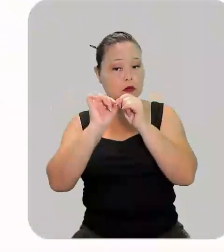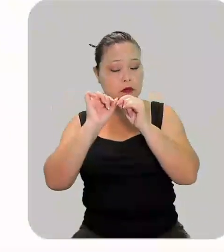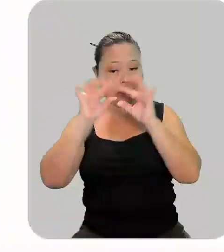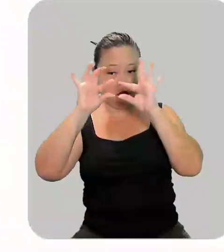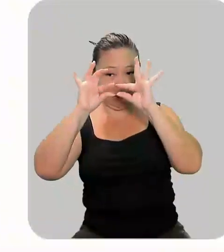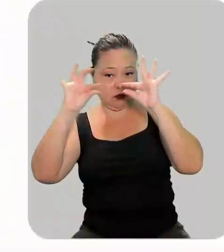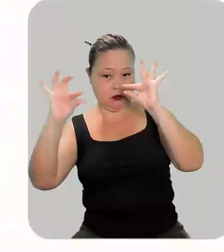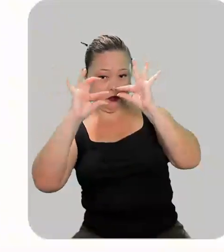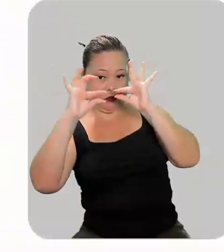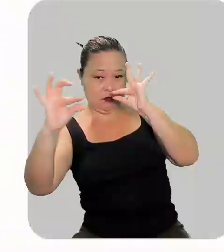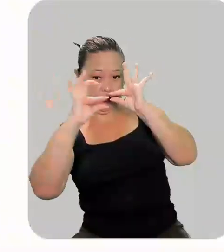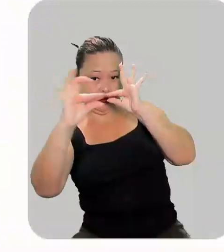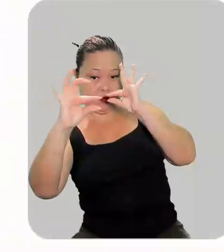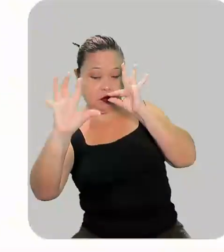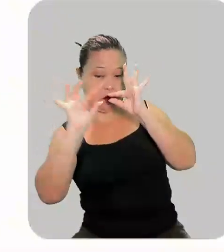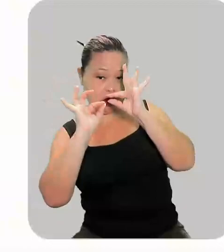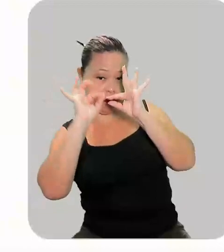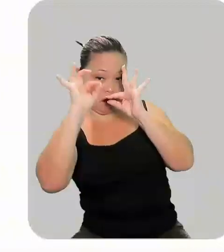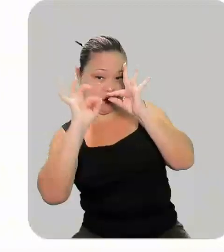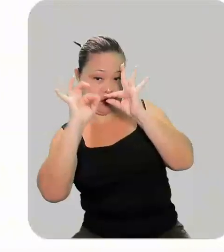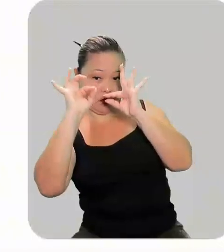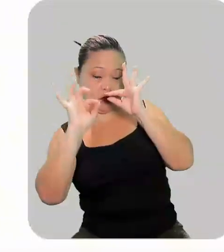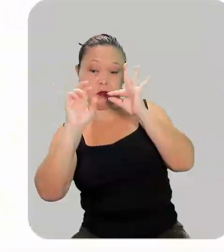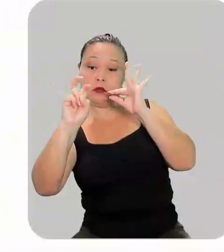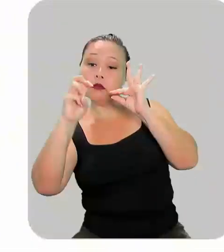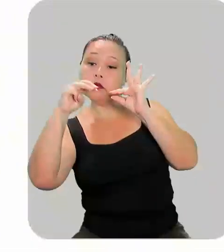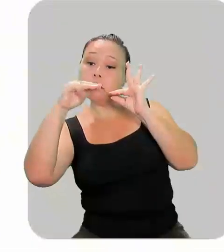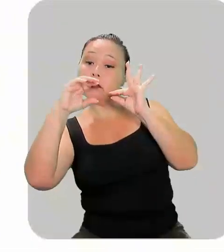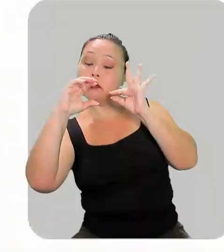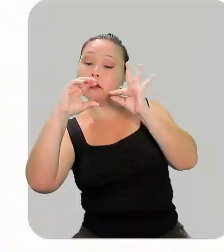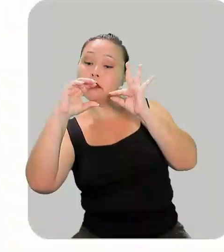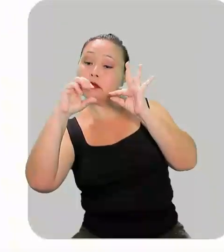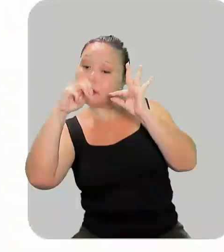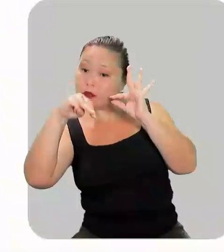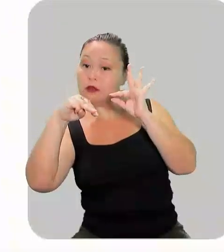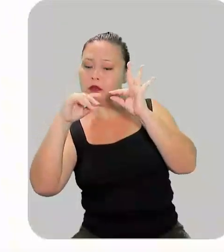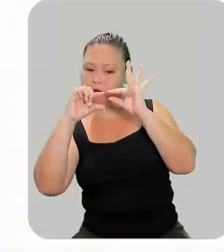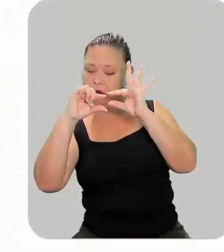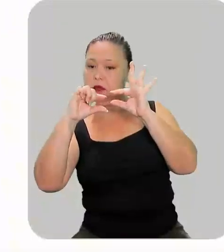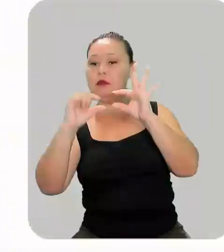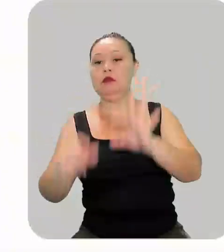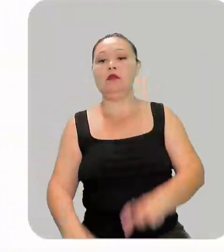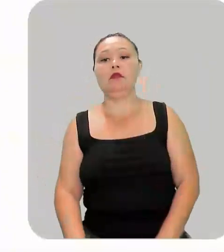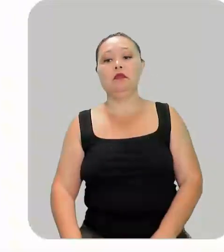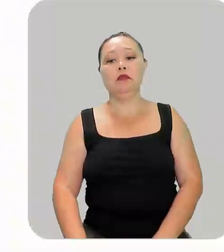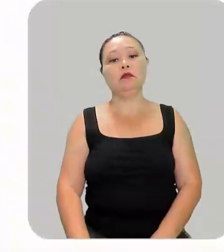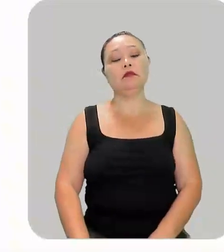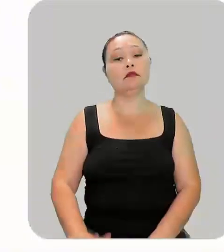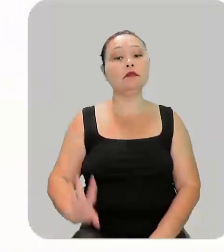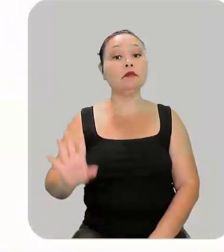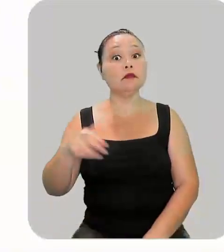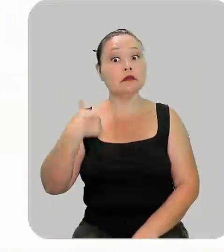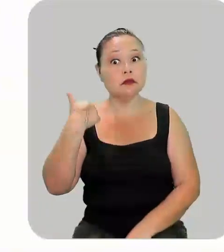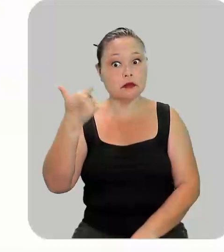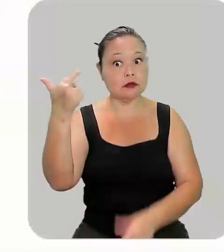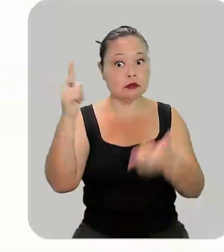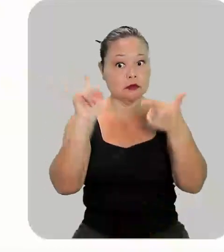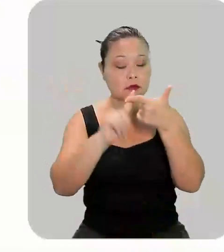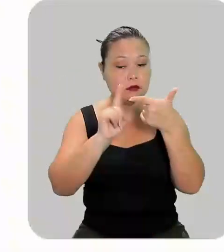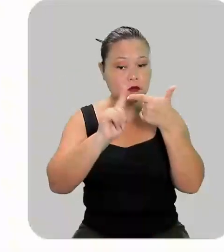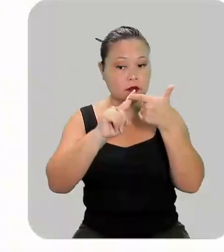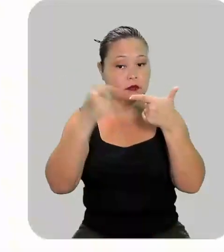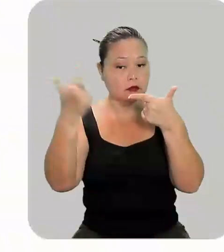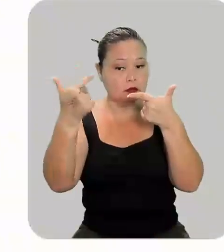tivesse espessura. E essa espessura tem 5 centímetros, né? 5 centímetros. E aí vem o segundo tópico.